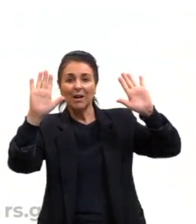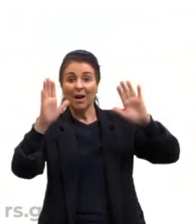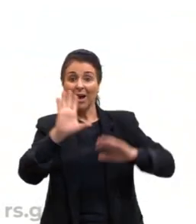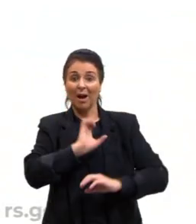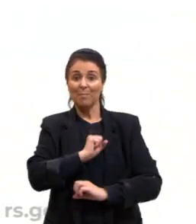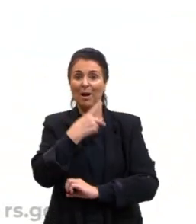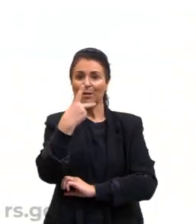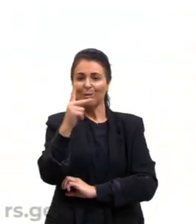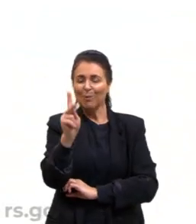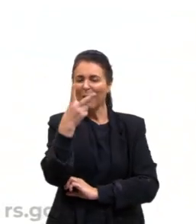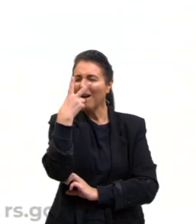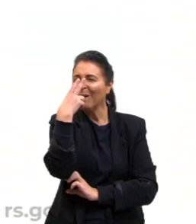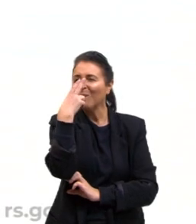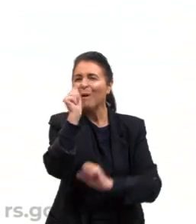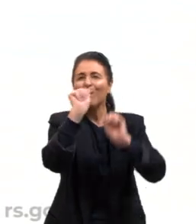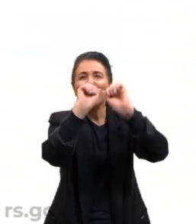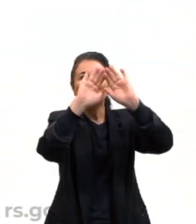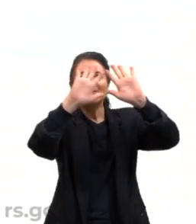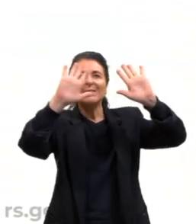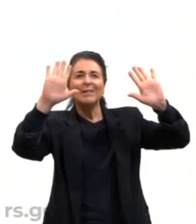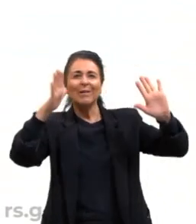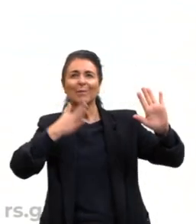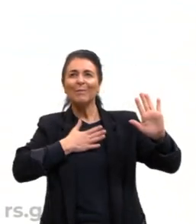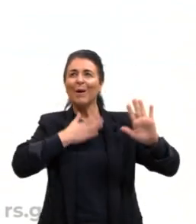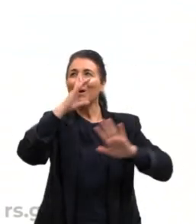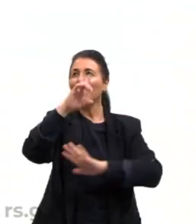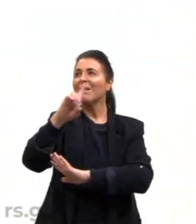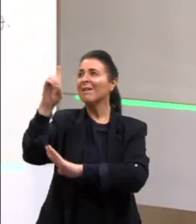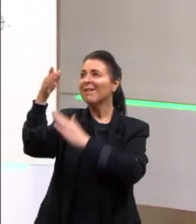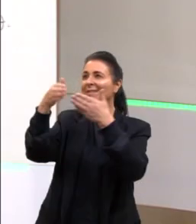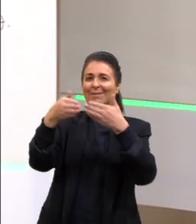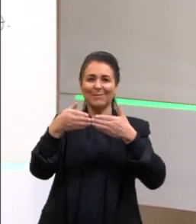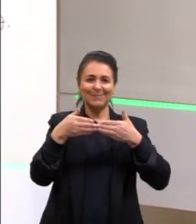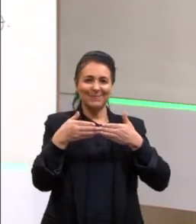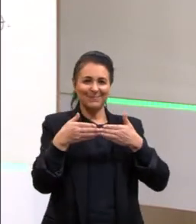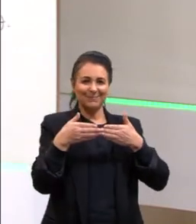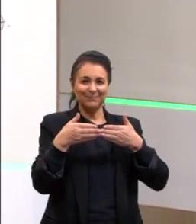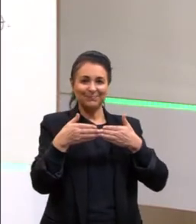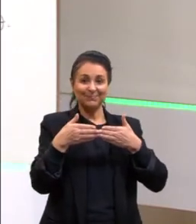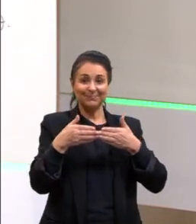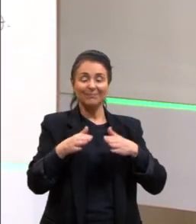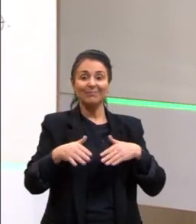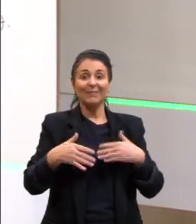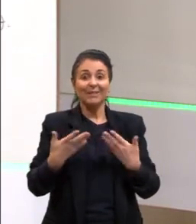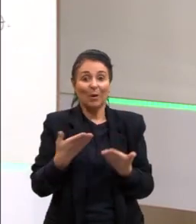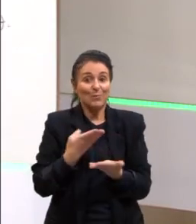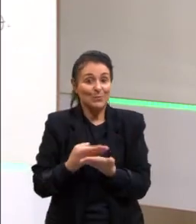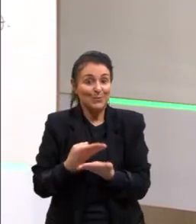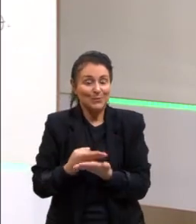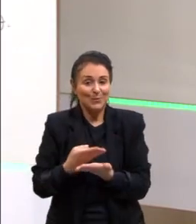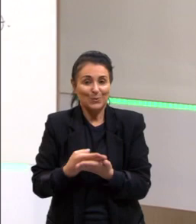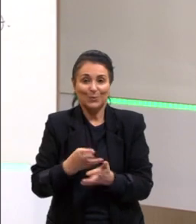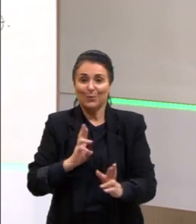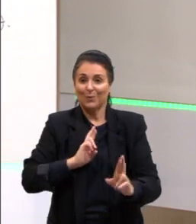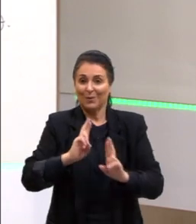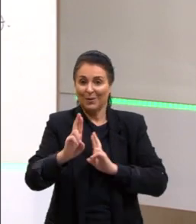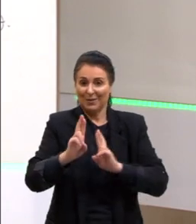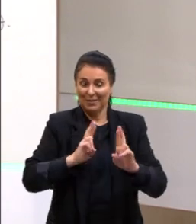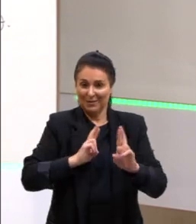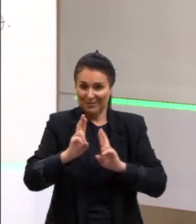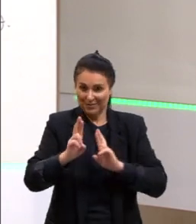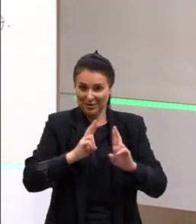ti né seja o meu céu a Deus peço gente então nossos estudos relacionados